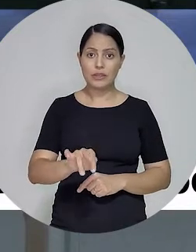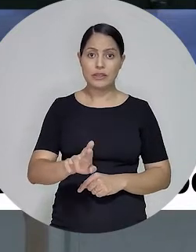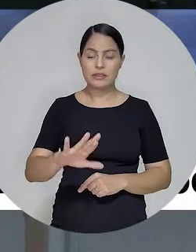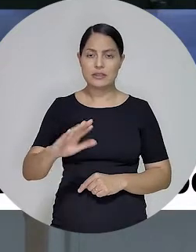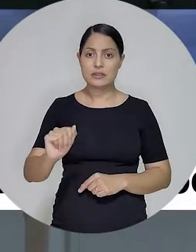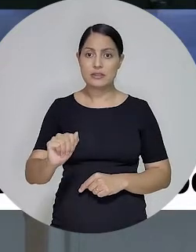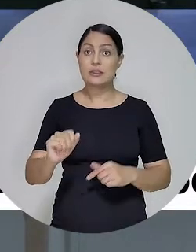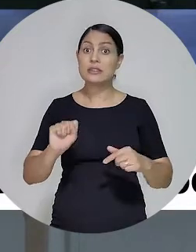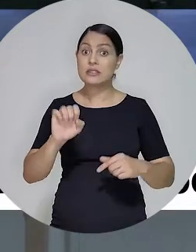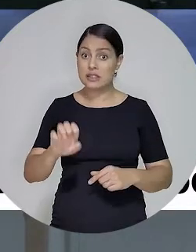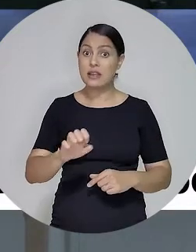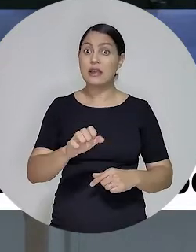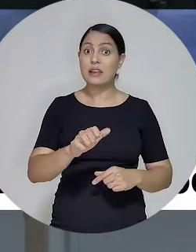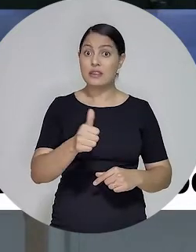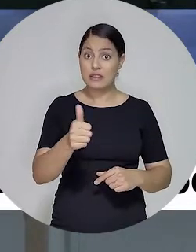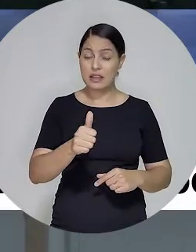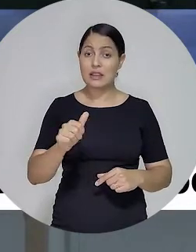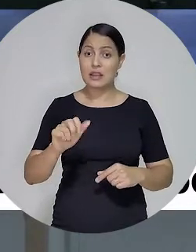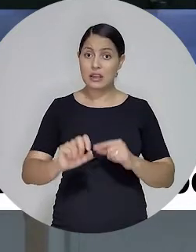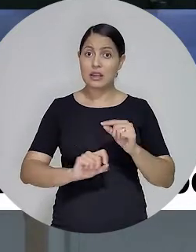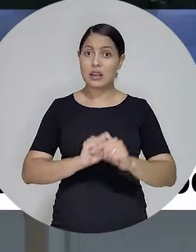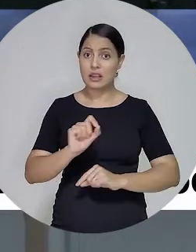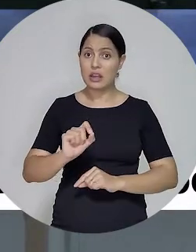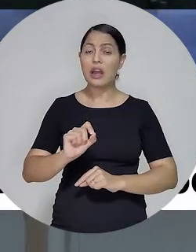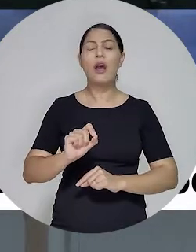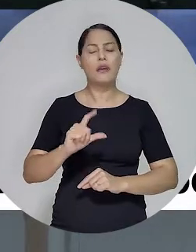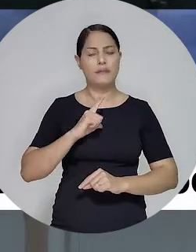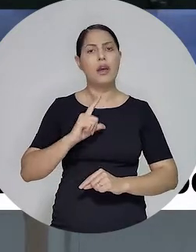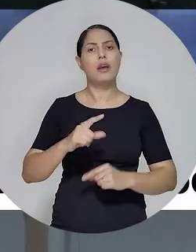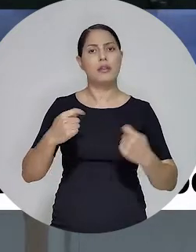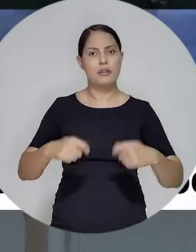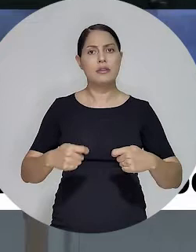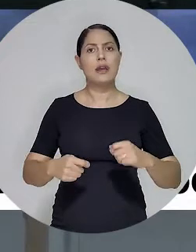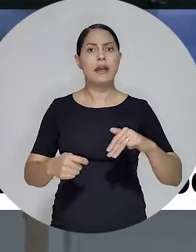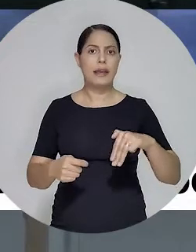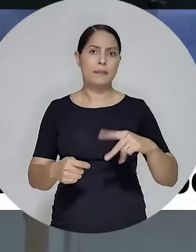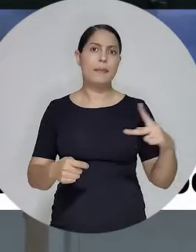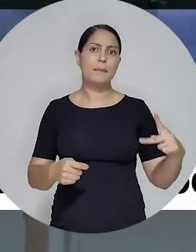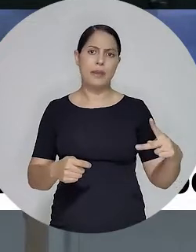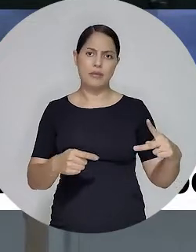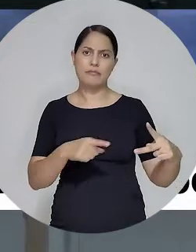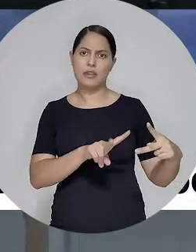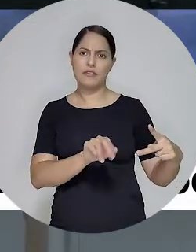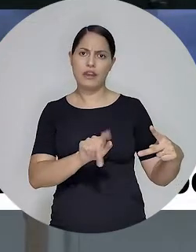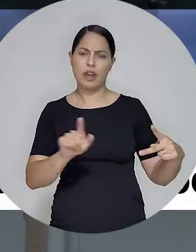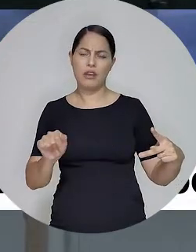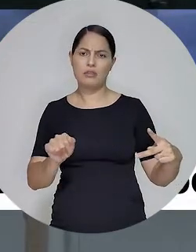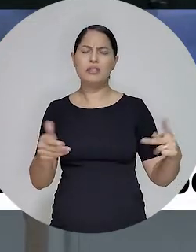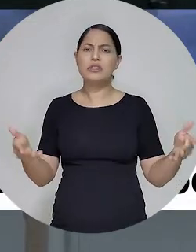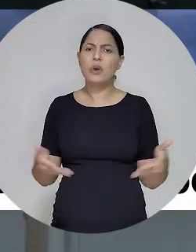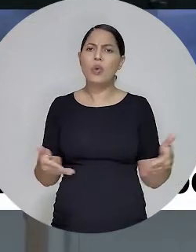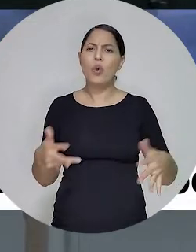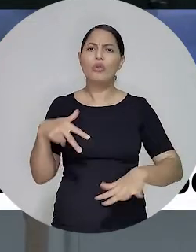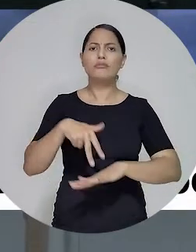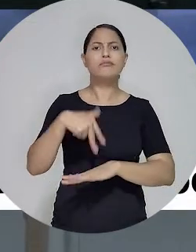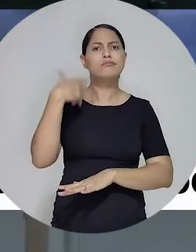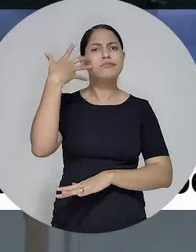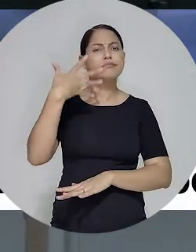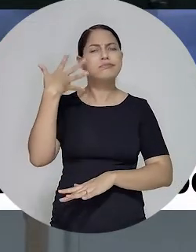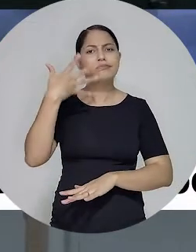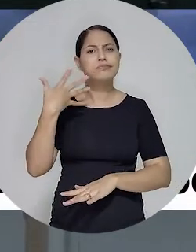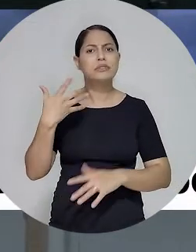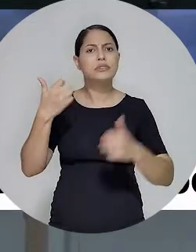a 11ª vaga do 5º Constitucional do Tribunal de Justiça, ela certamente seria destinado ao Ministério Público. Então, eu